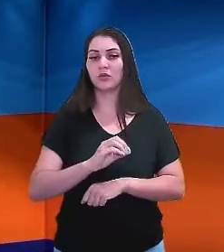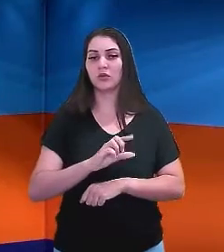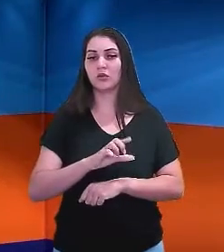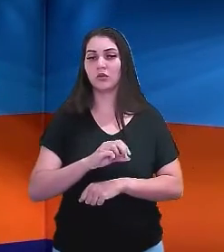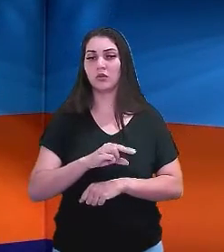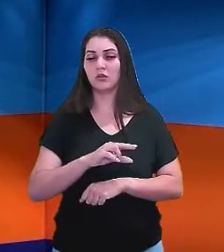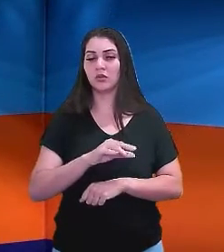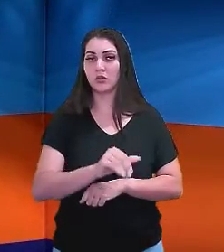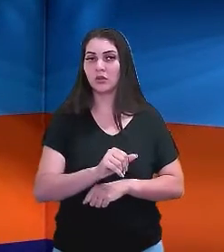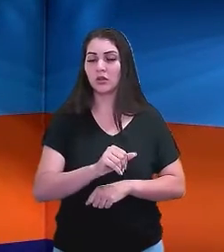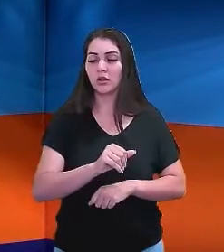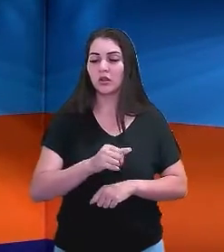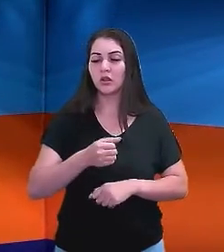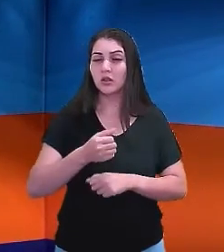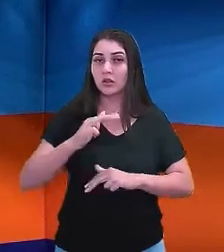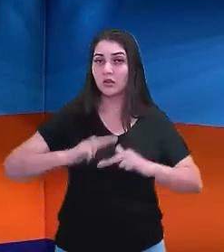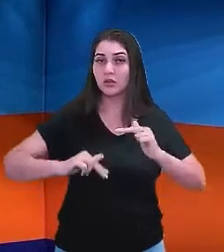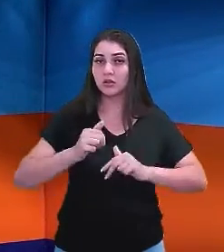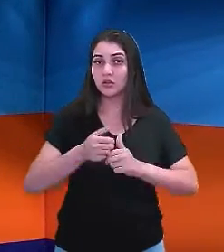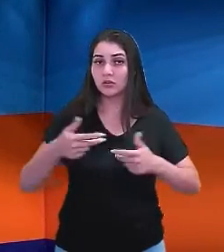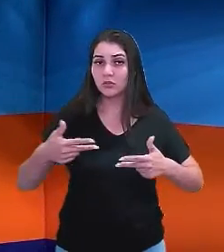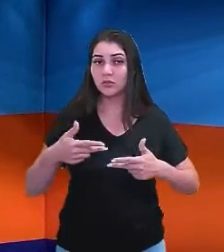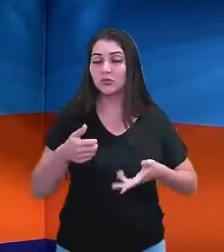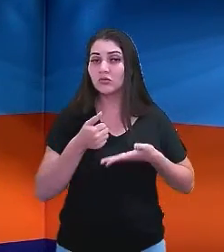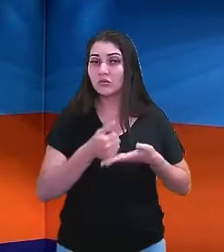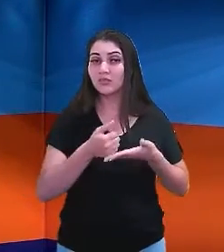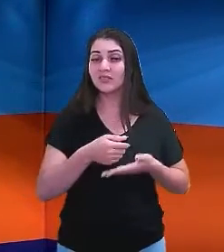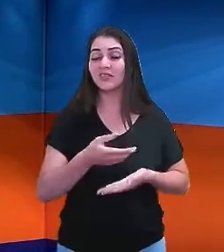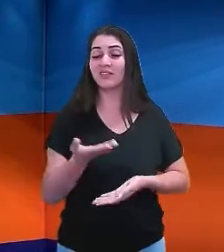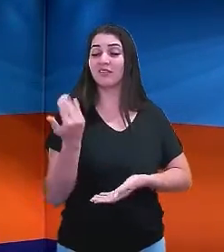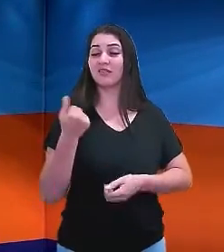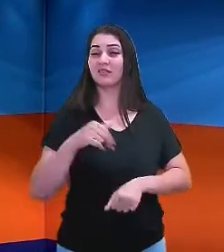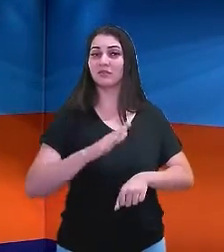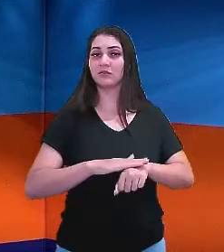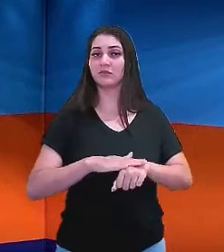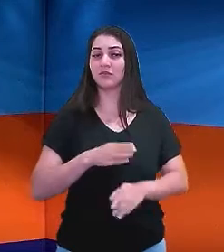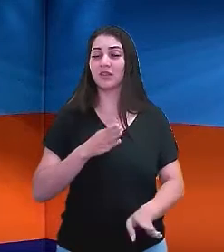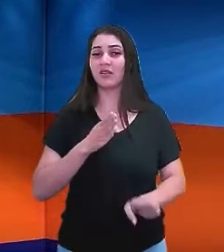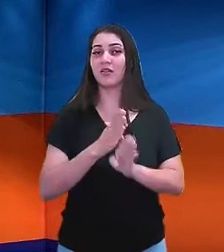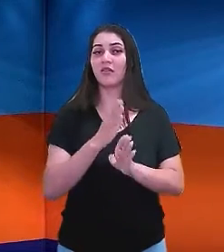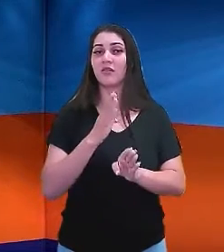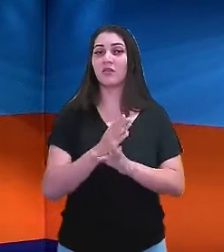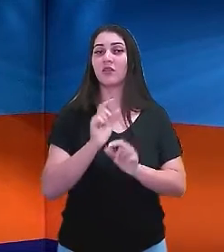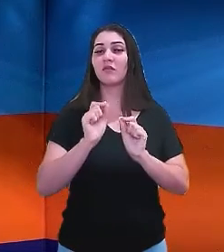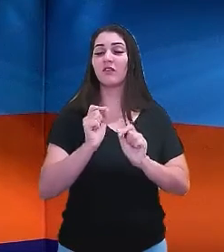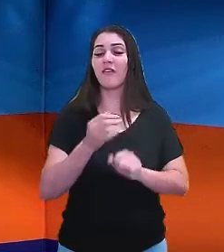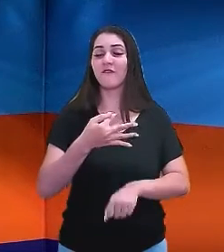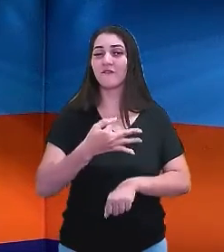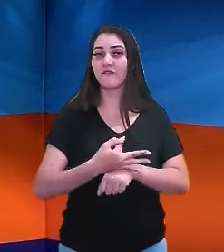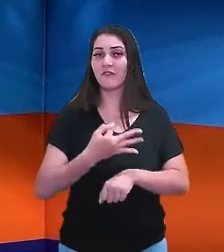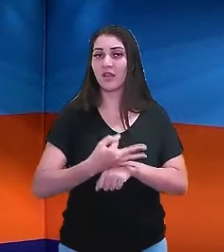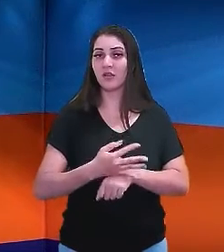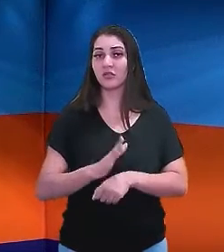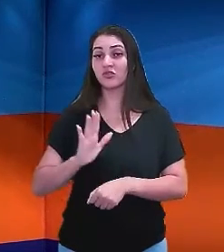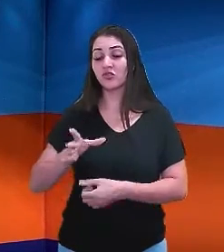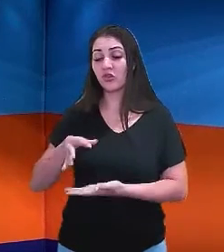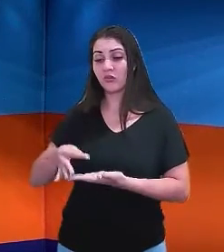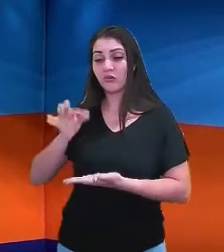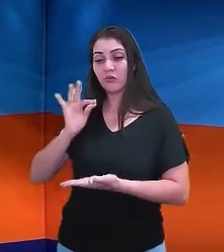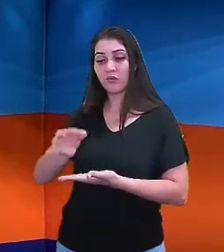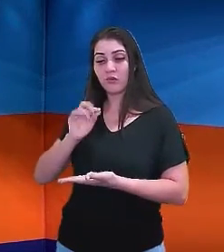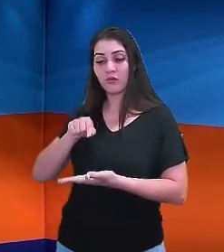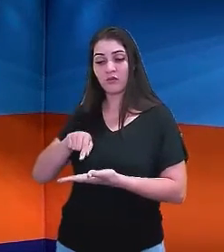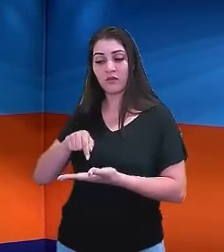contribuíram naquele momento. E por isso se encontravam em decadência. Já o café é